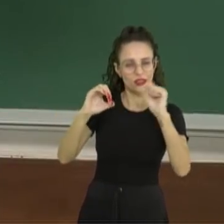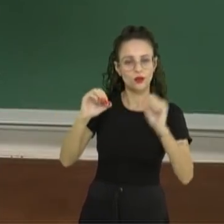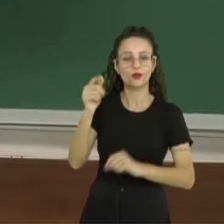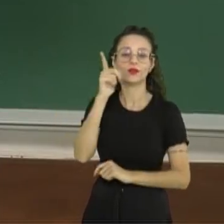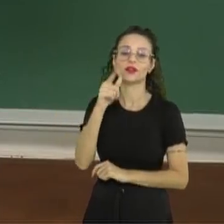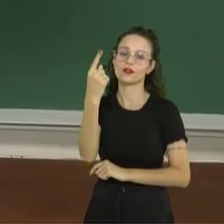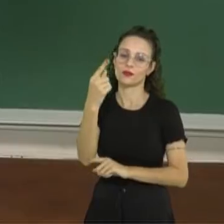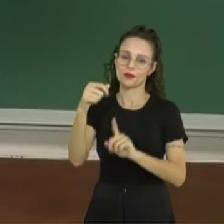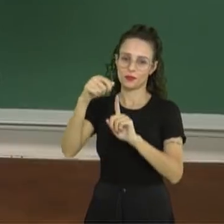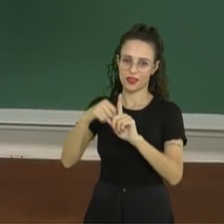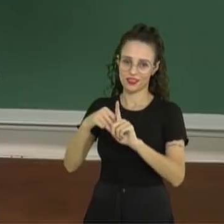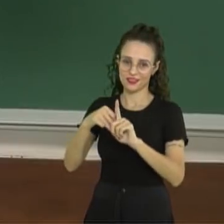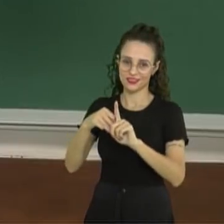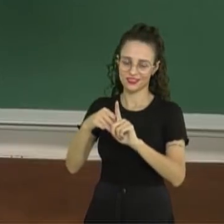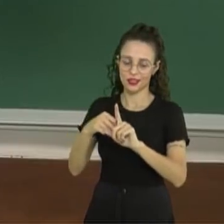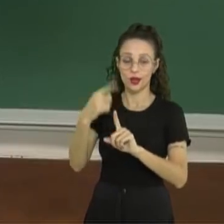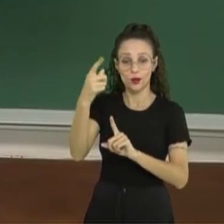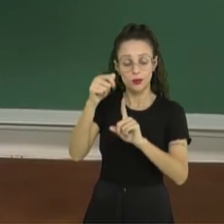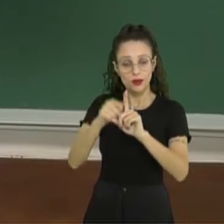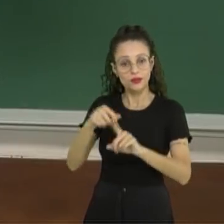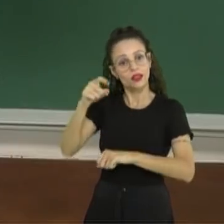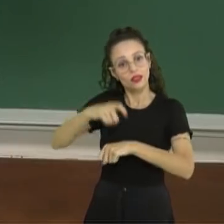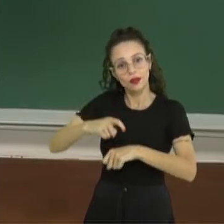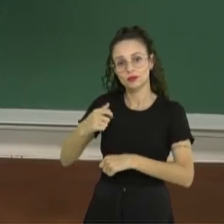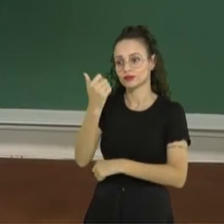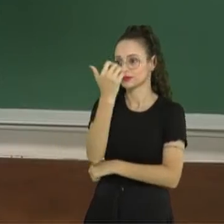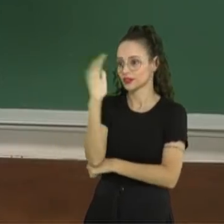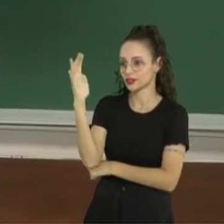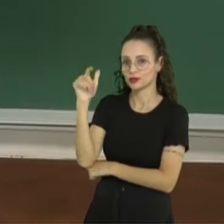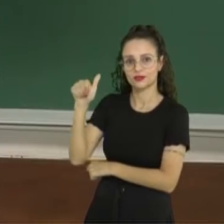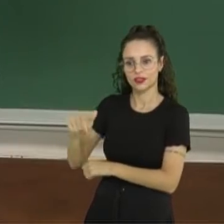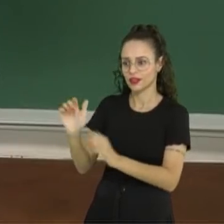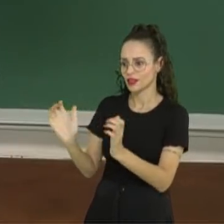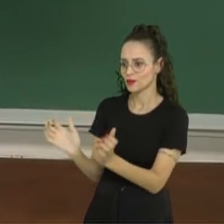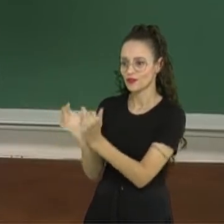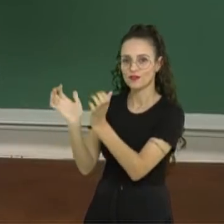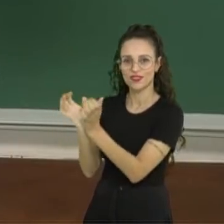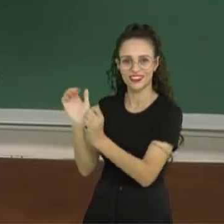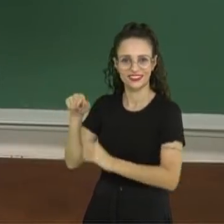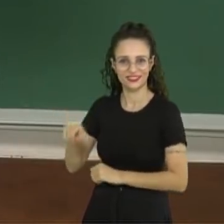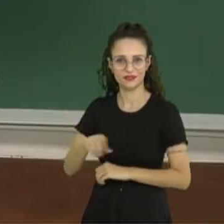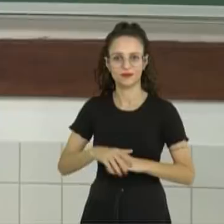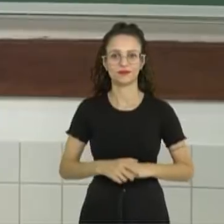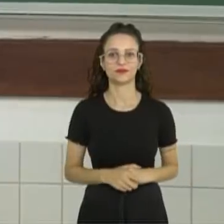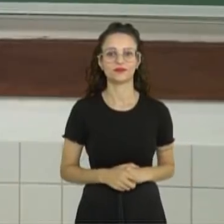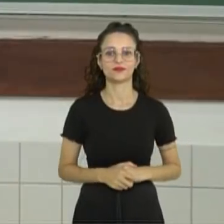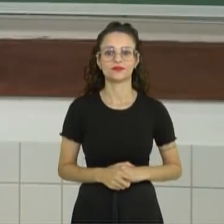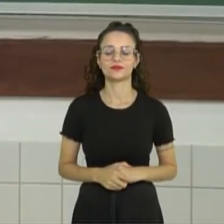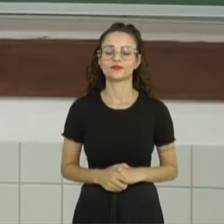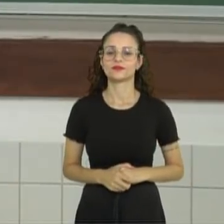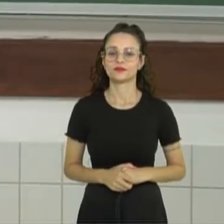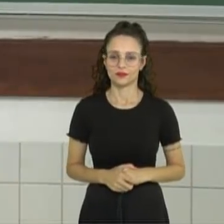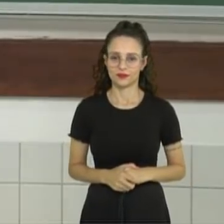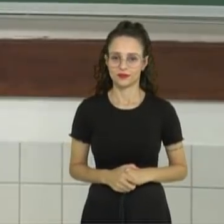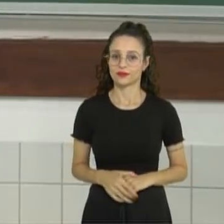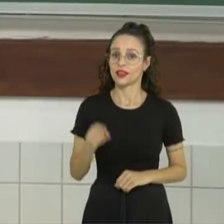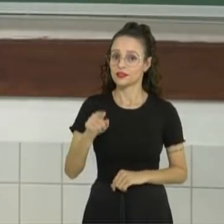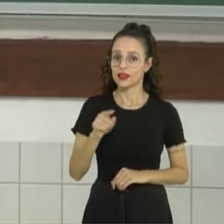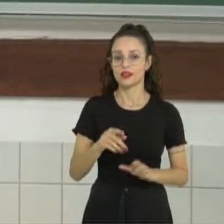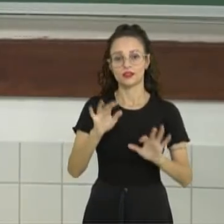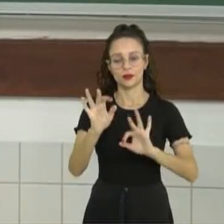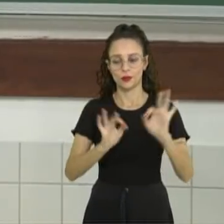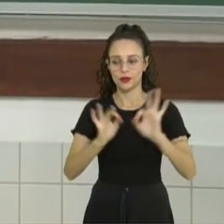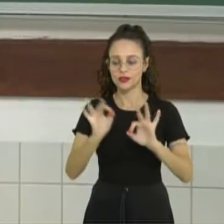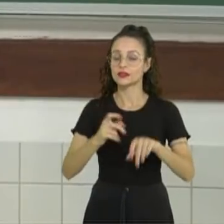mês. Preciso de um mês, é o tempo da natureza, o tempo do alface, né? Nessa organização do tempo